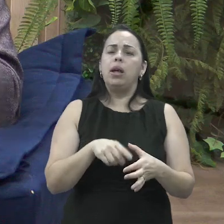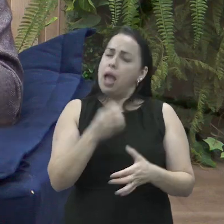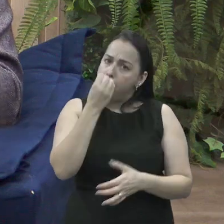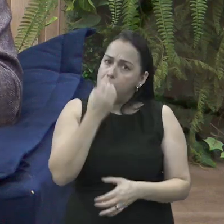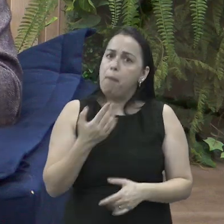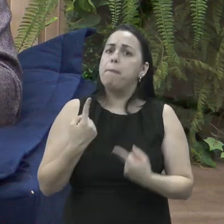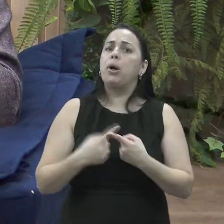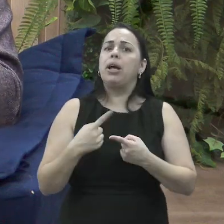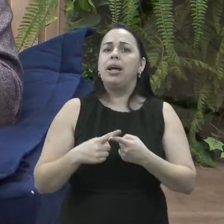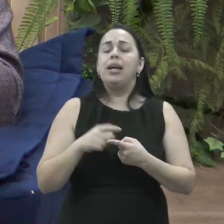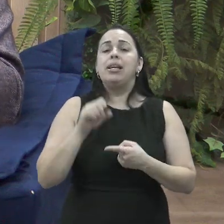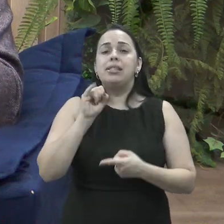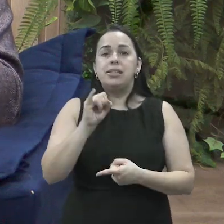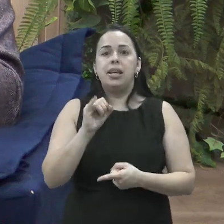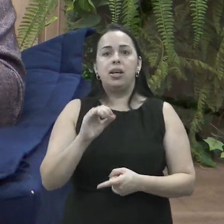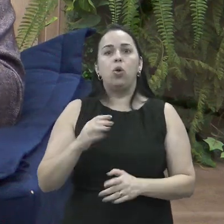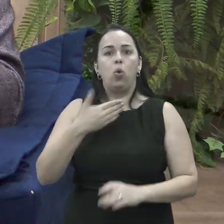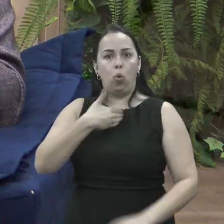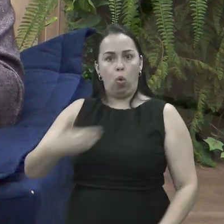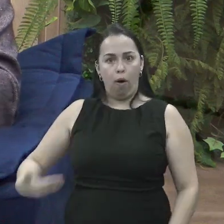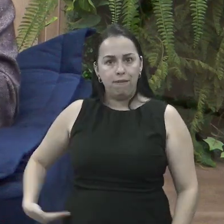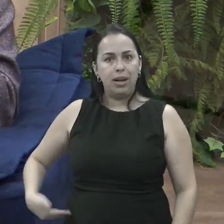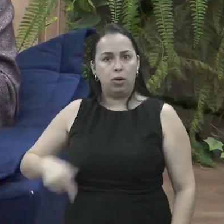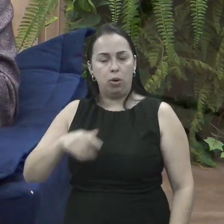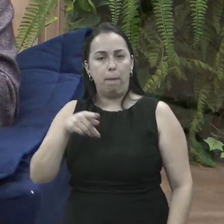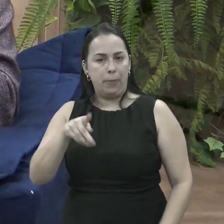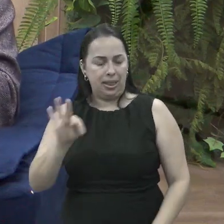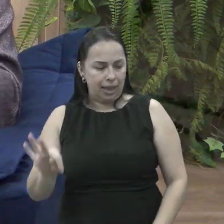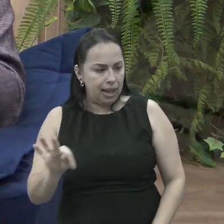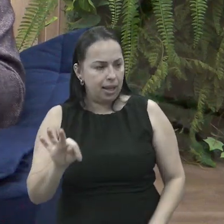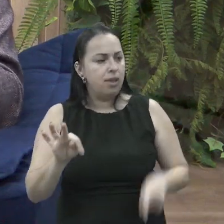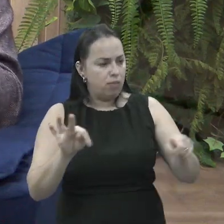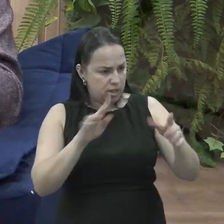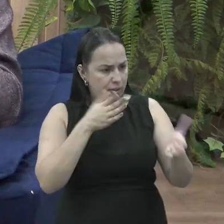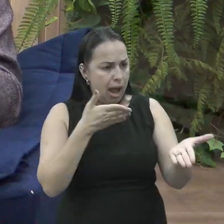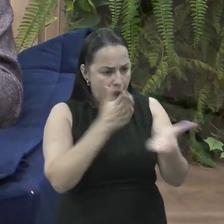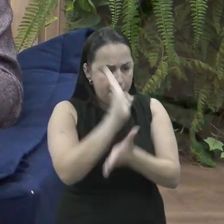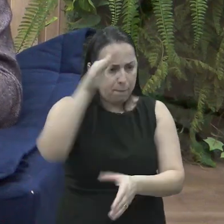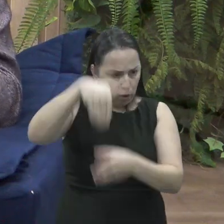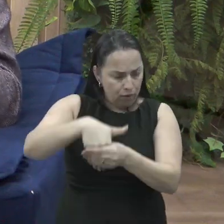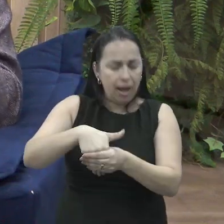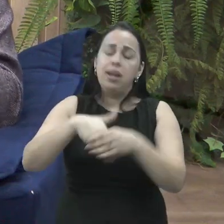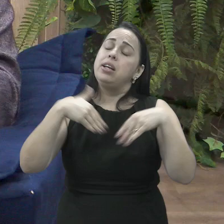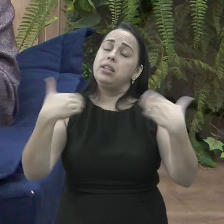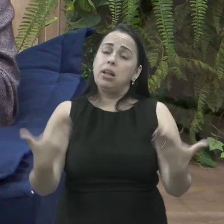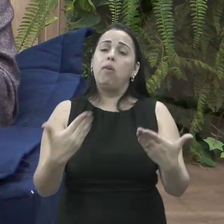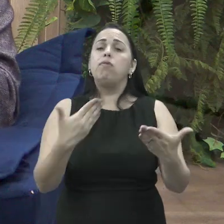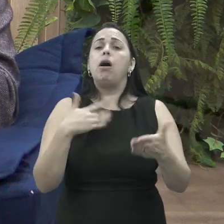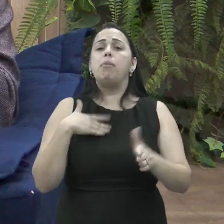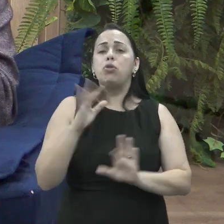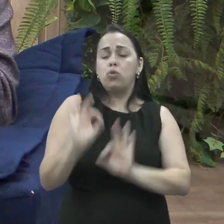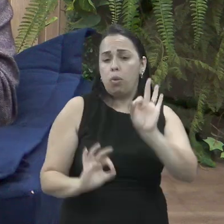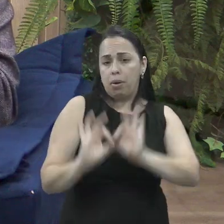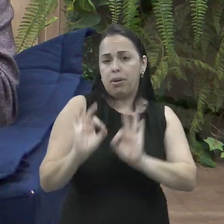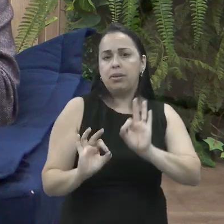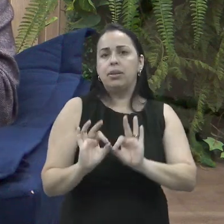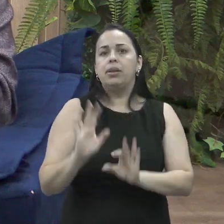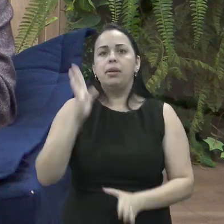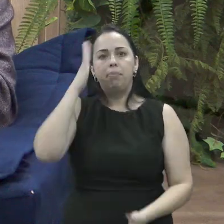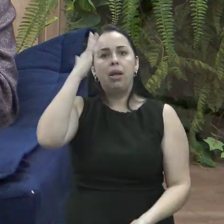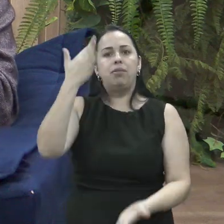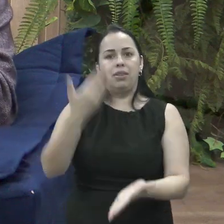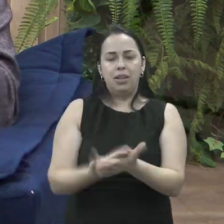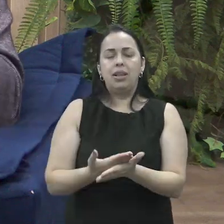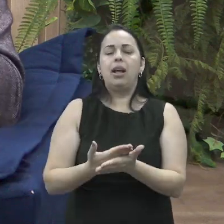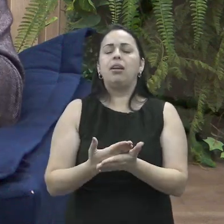seja, isso é bom para a cidade? Se fosse um governo do PT, vocês aprovariam isso? Então, se vamos caminhar juntos, vamos... Então, eu acredito que logo